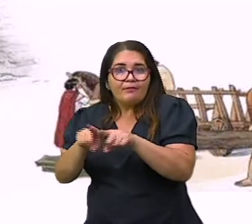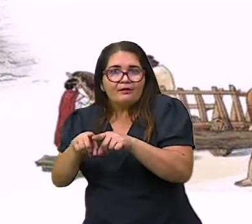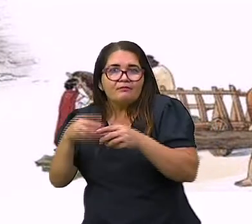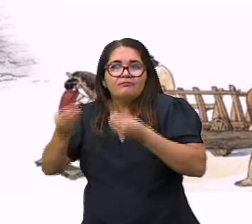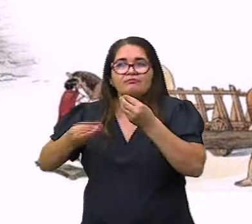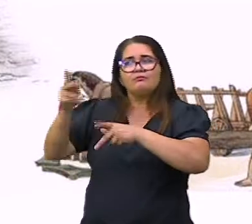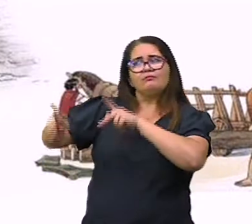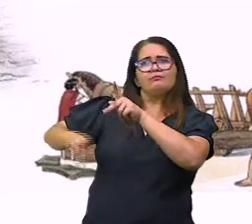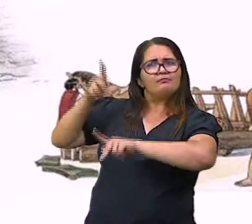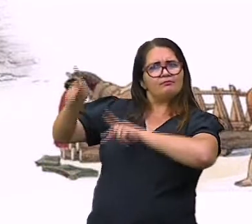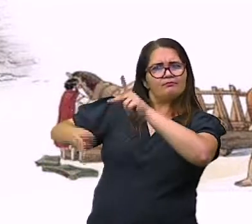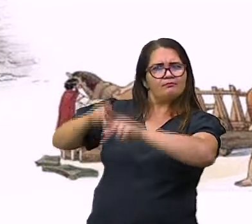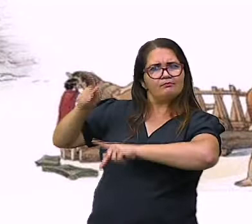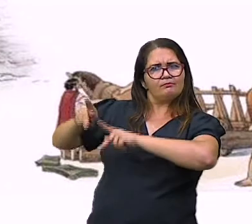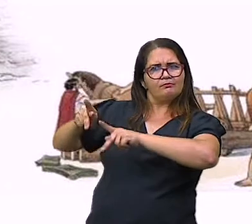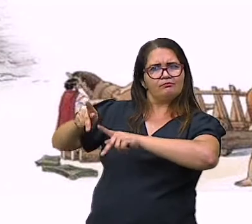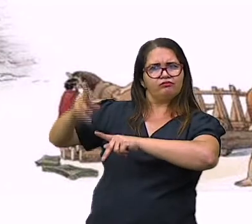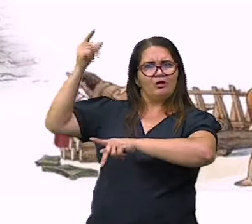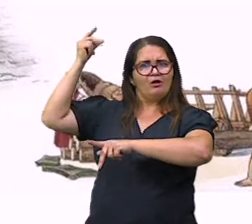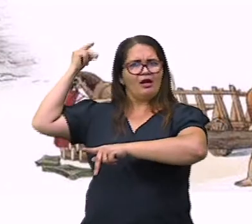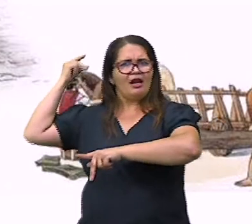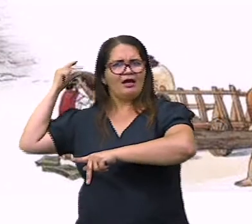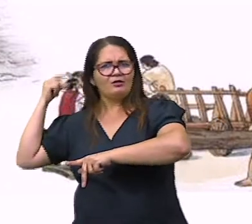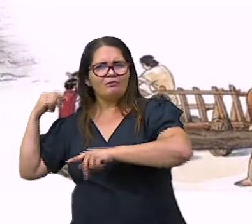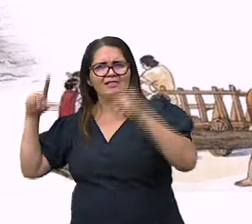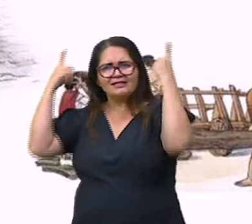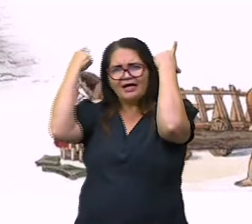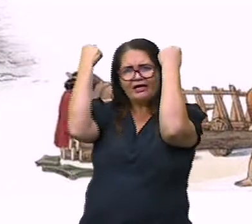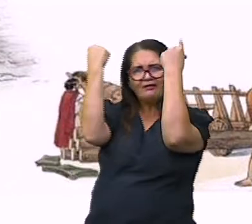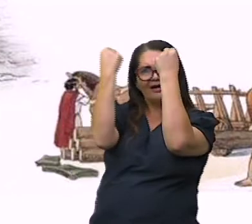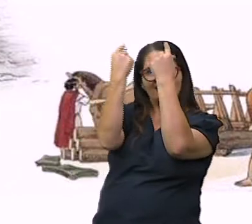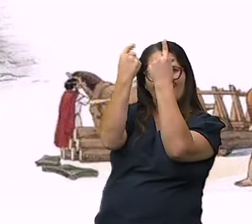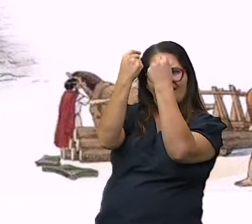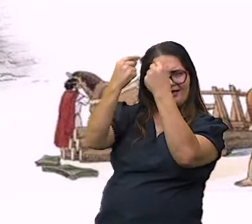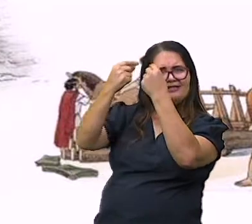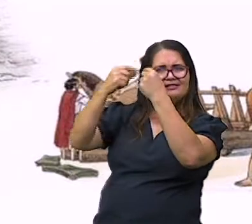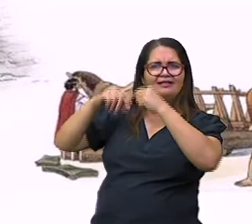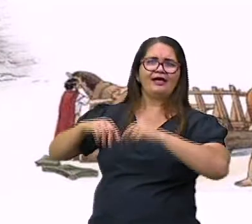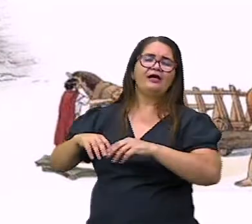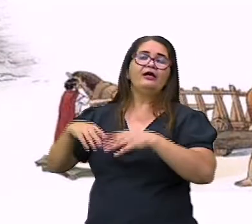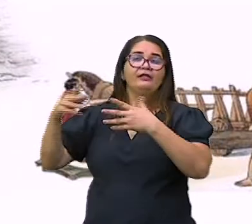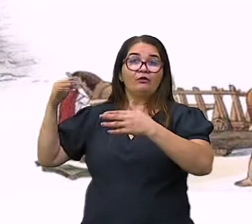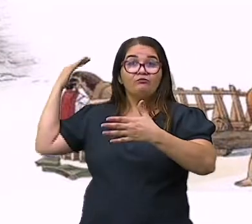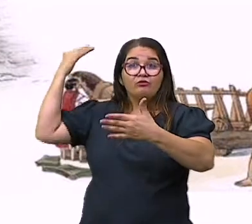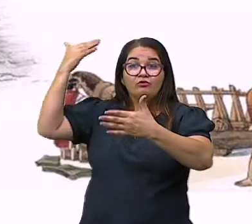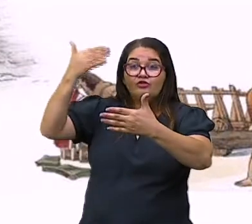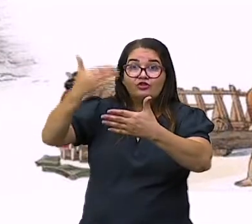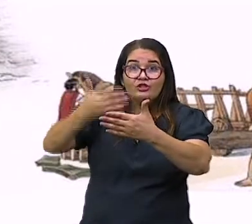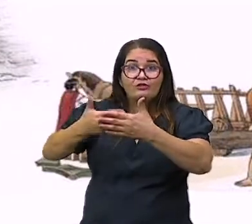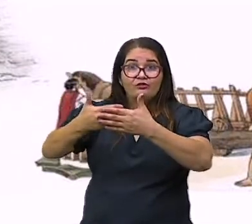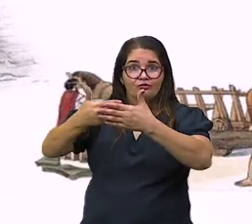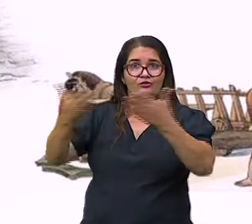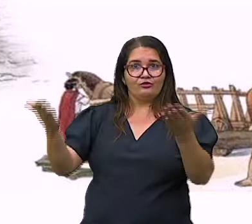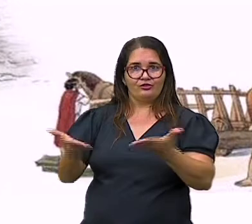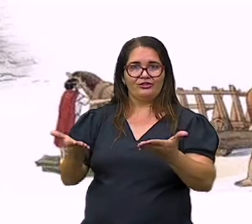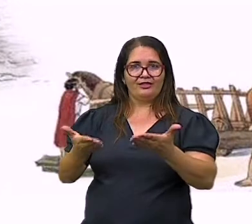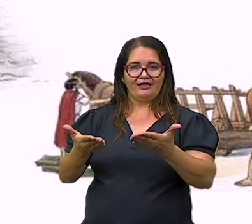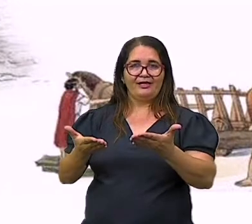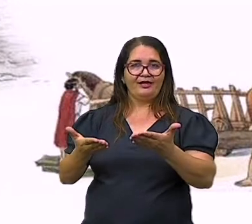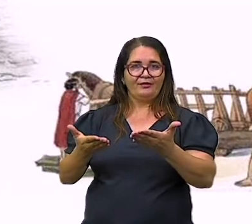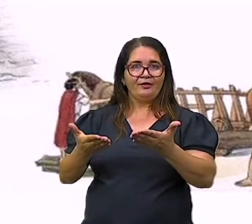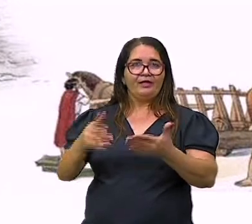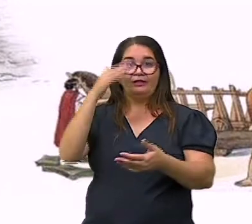desenvolvida pelos cretenses e representava uma forma arcaica de grego, como nós vamos ver aqui, ó, no canto